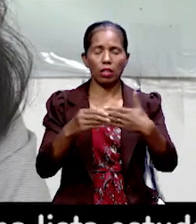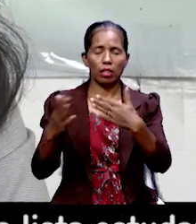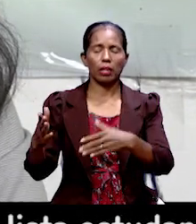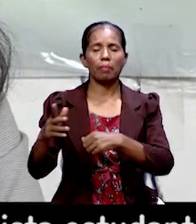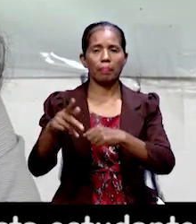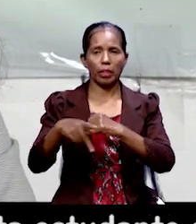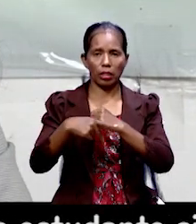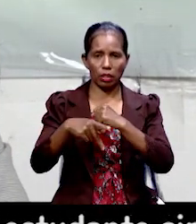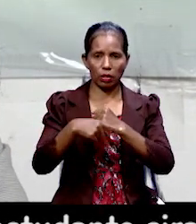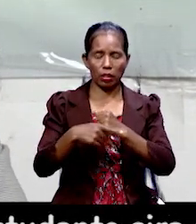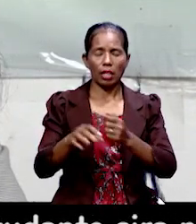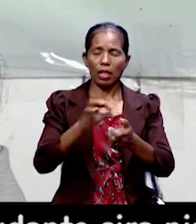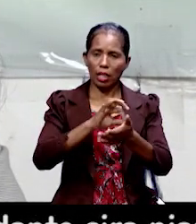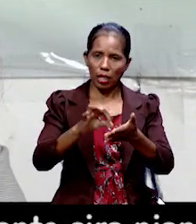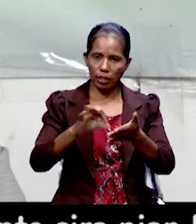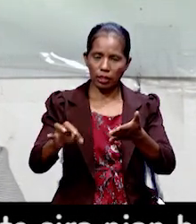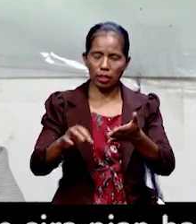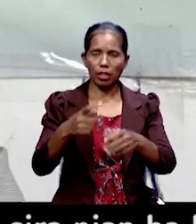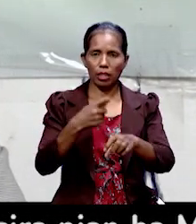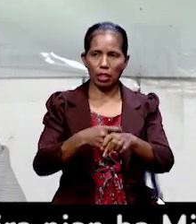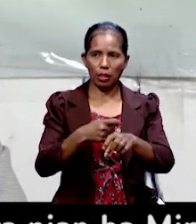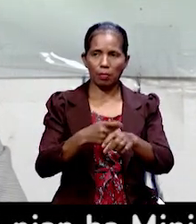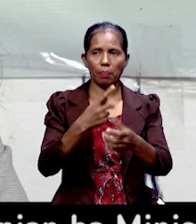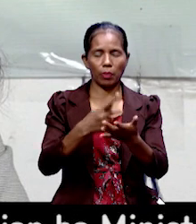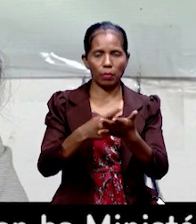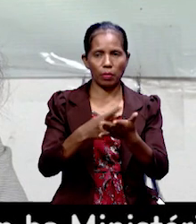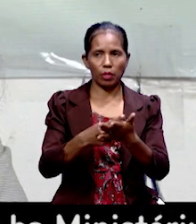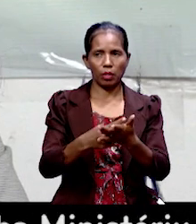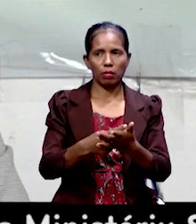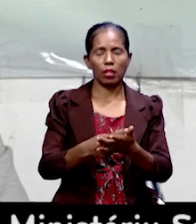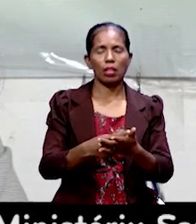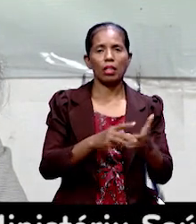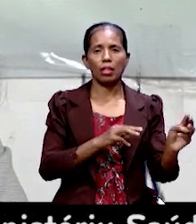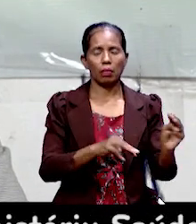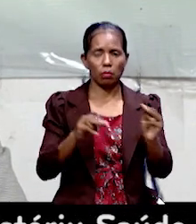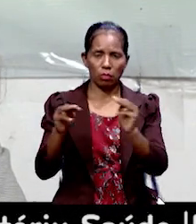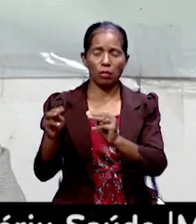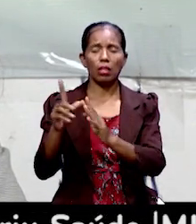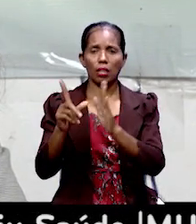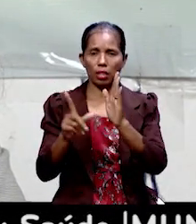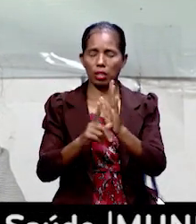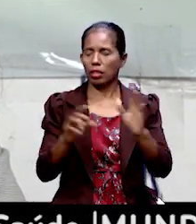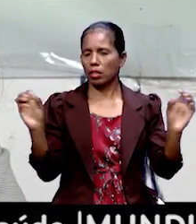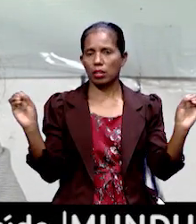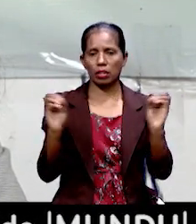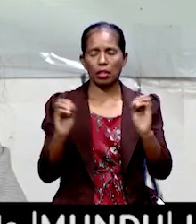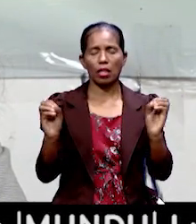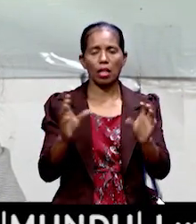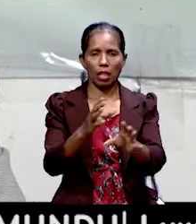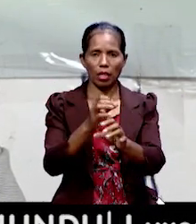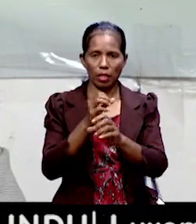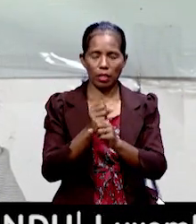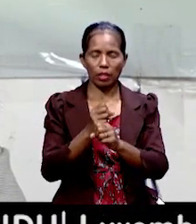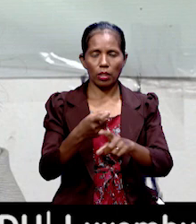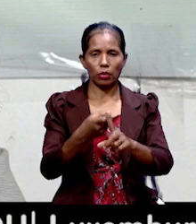acima do tempo da submissão da proposta de alteração, né, sei lá, reta admissão, disse